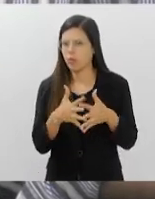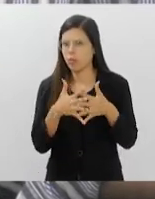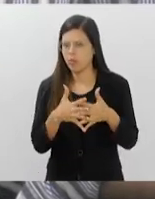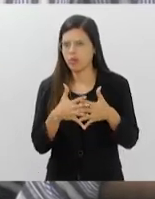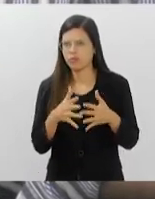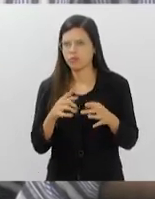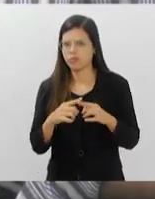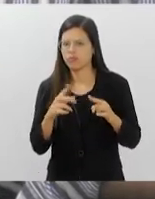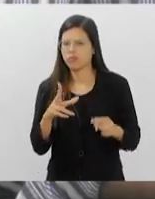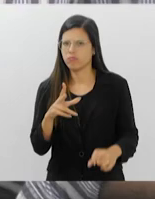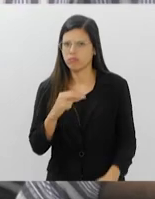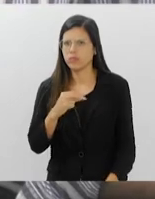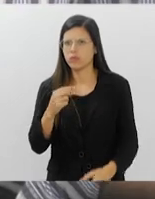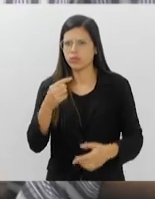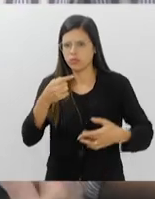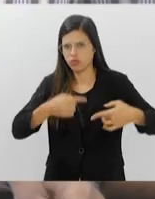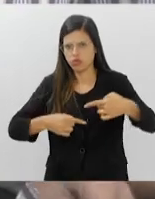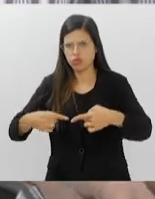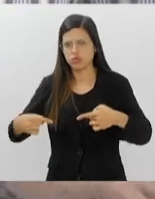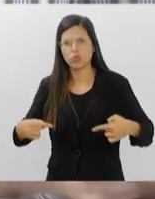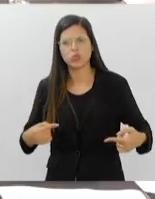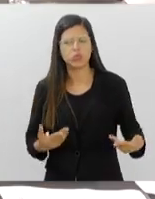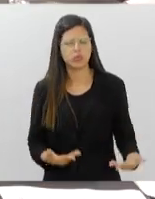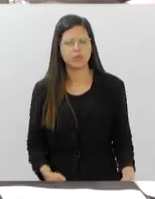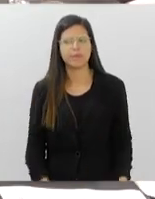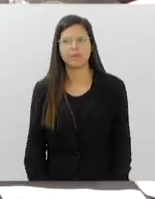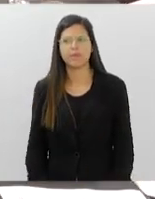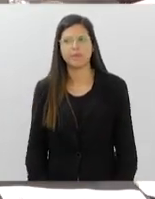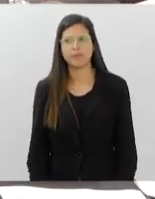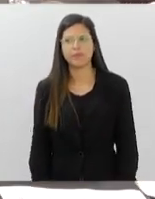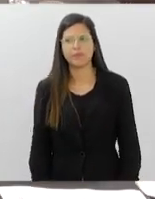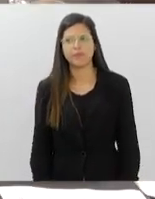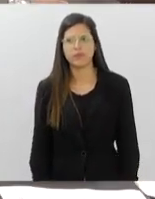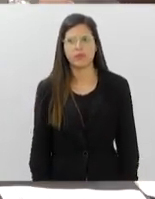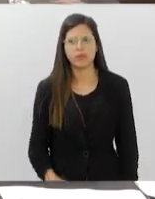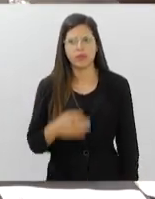querer discutir isso de forma integrada. Deputado Luiz Paulo. Presidente,